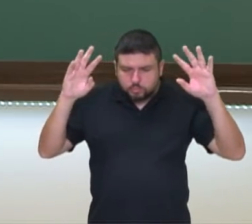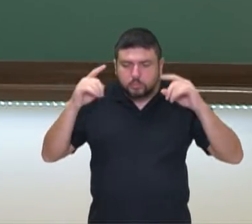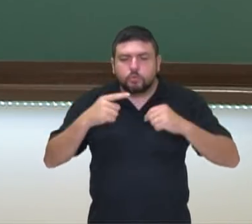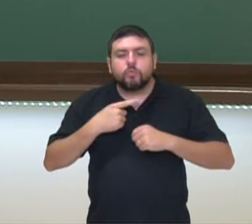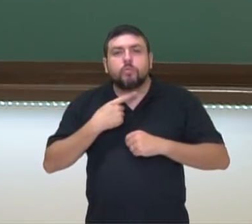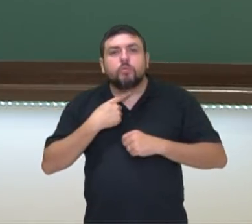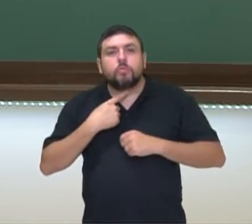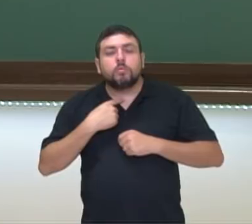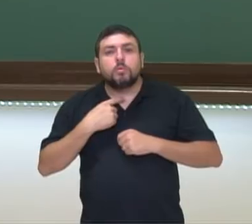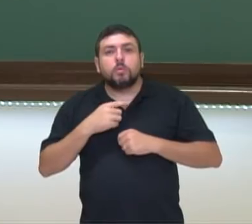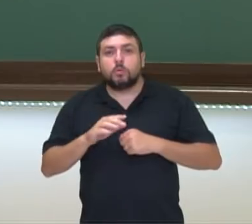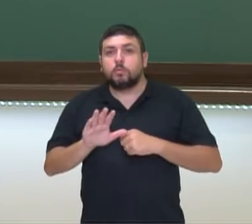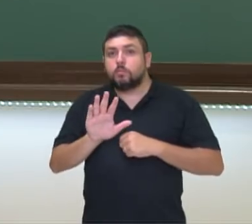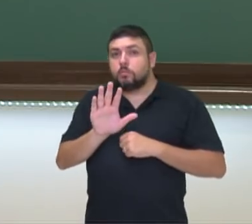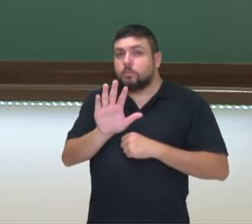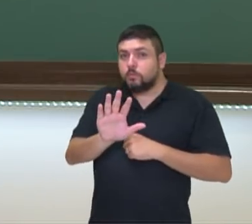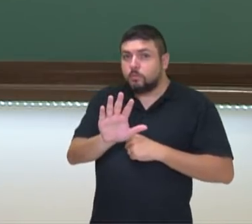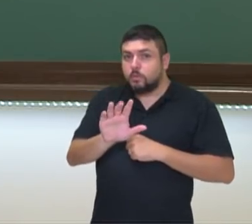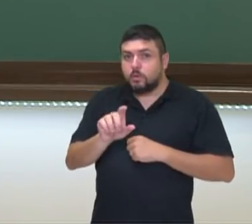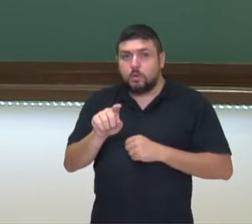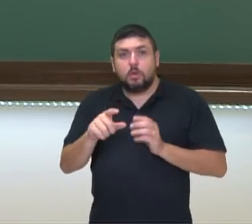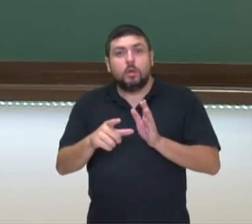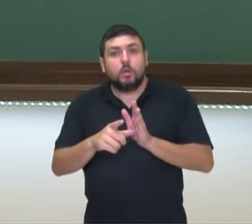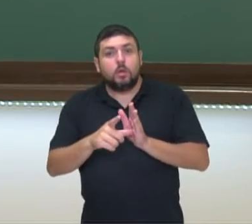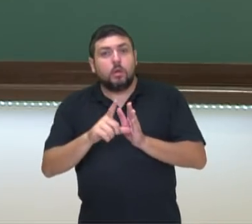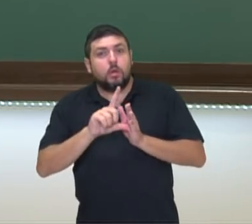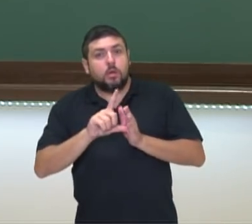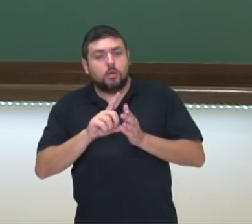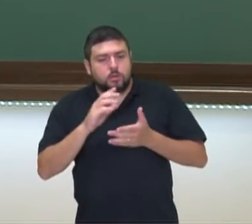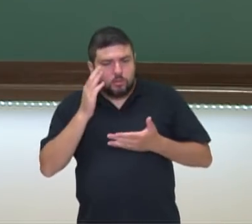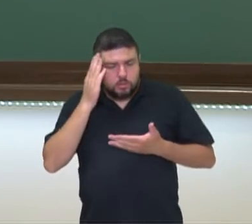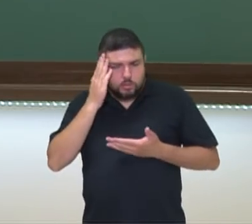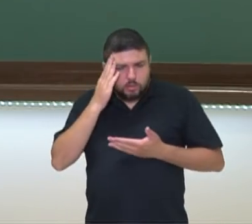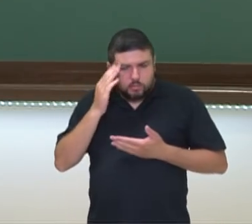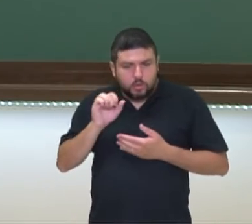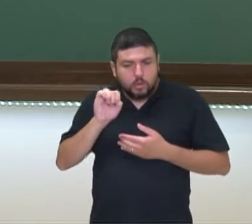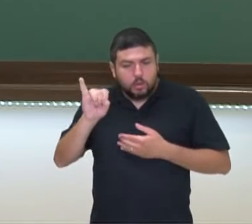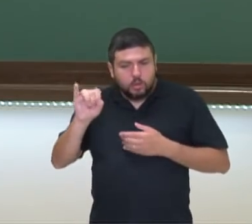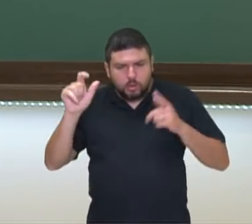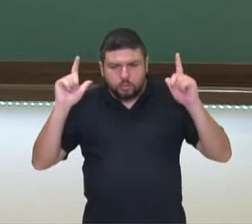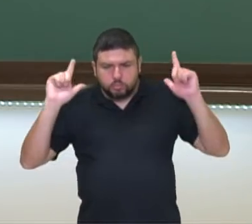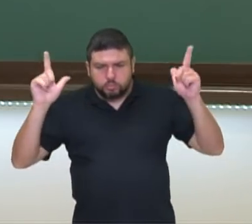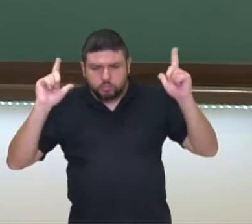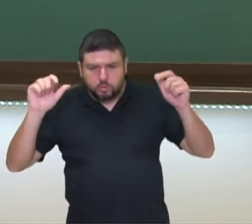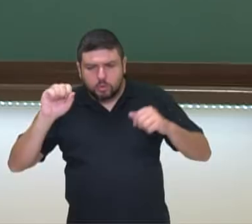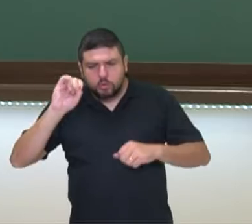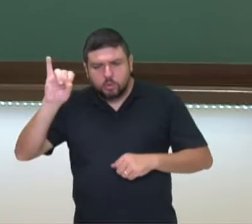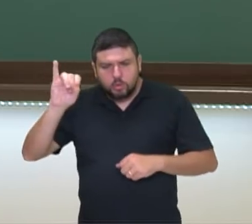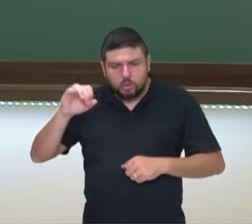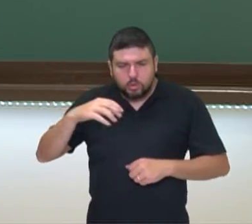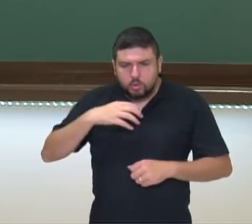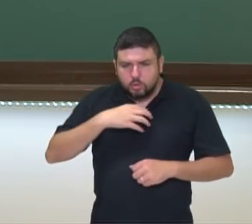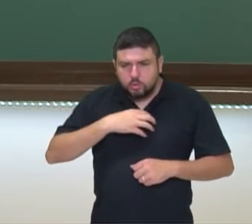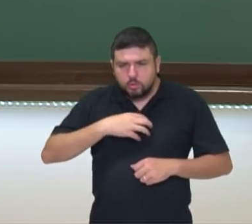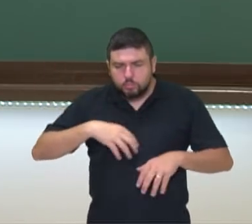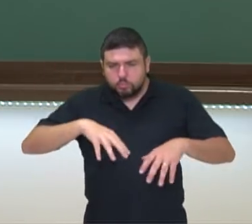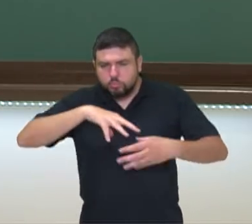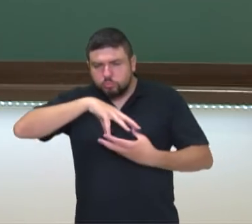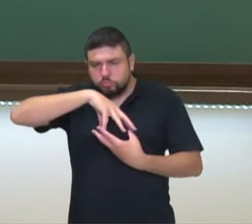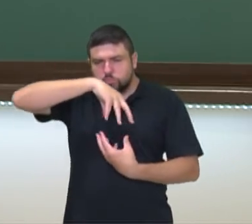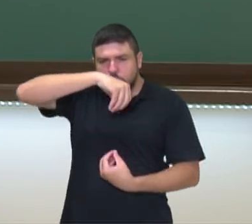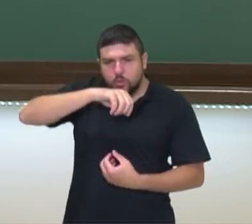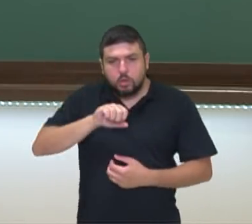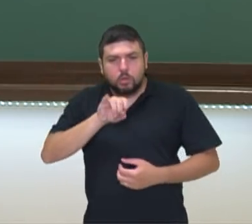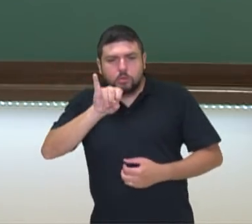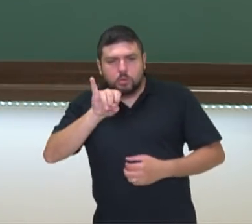já saiba algo que você vai escrever, se é aventura, se é suspense, se é romance, se é humor, se você já